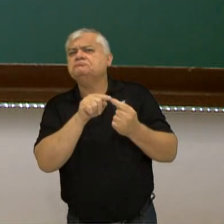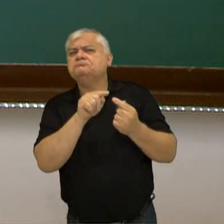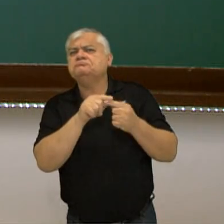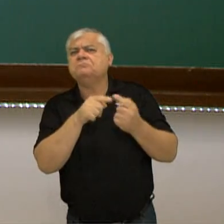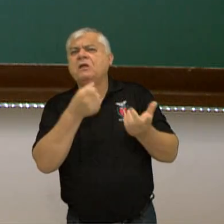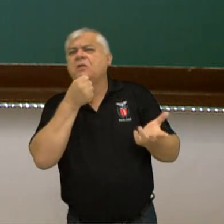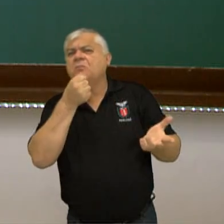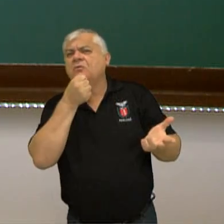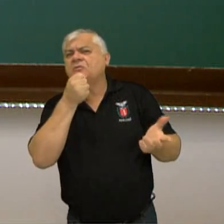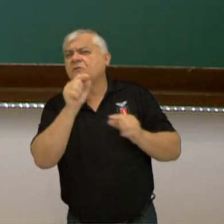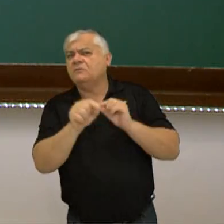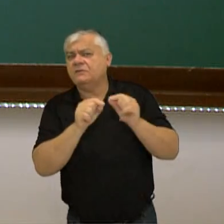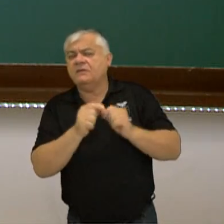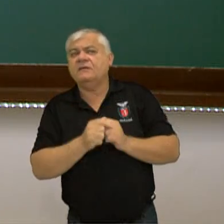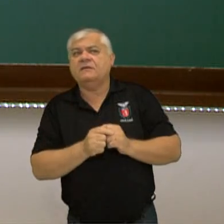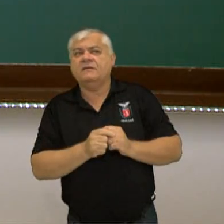reportagem?